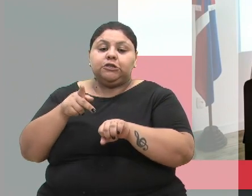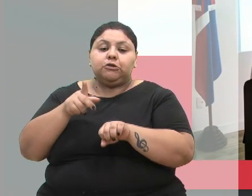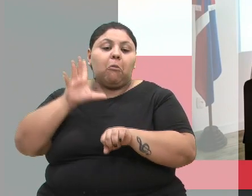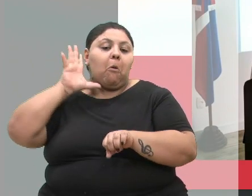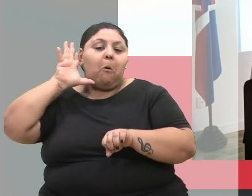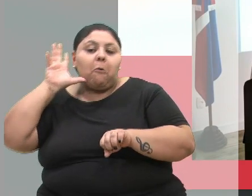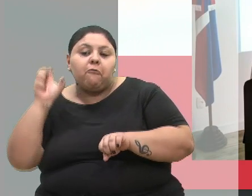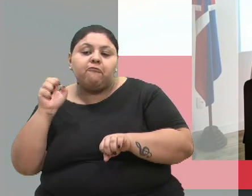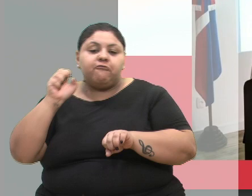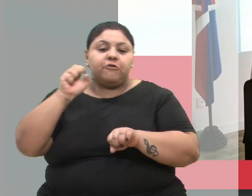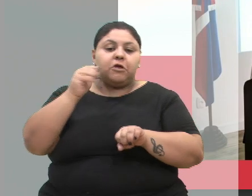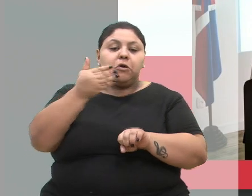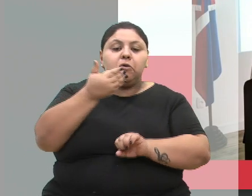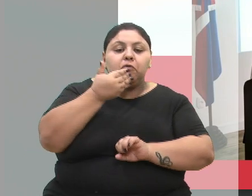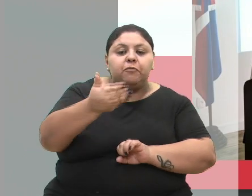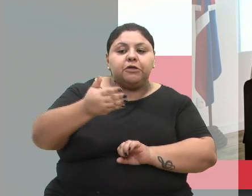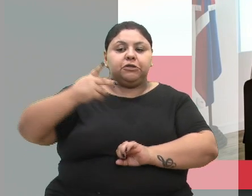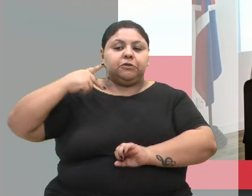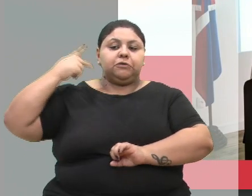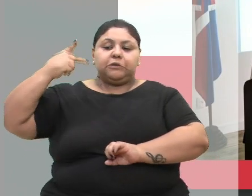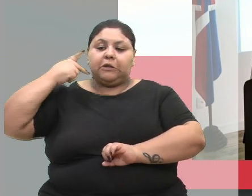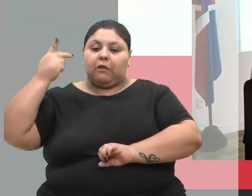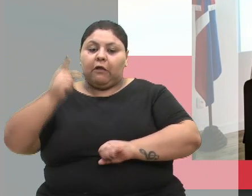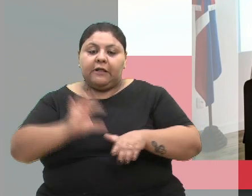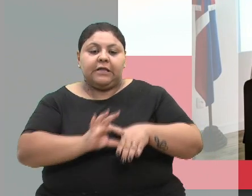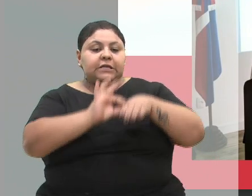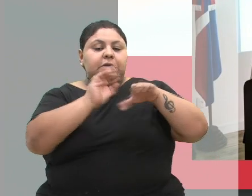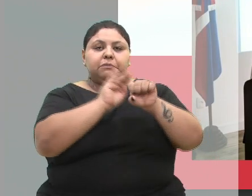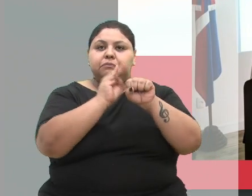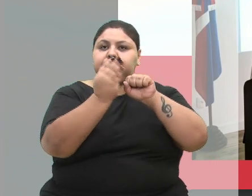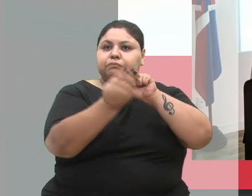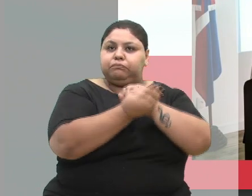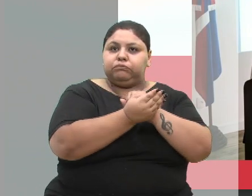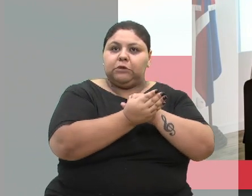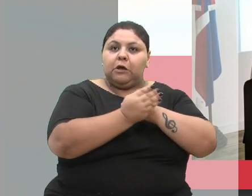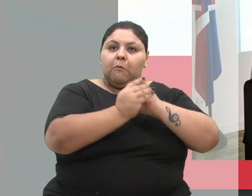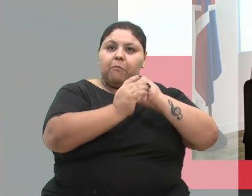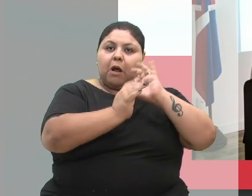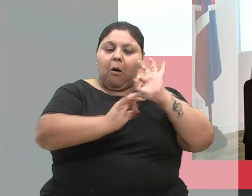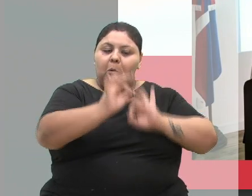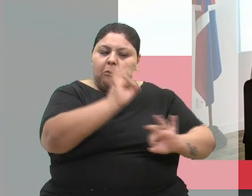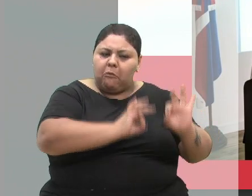solicitações dos vereadores, das lideranças dos bairros, né, para construir